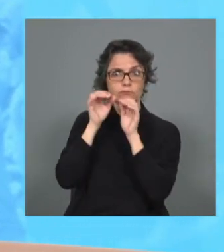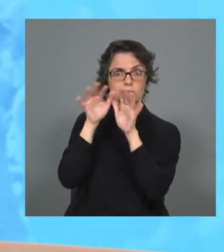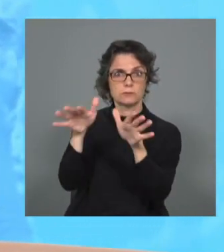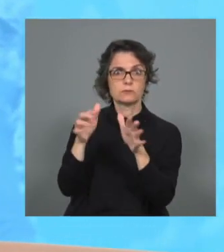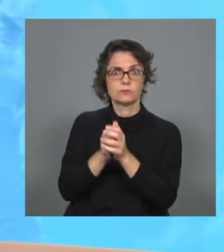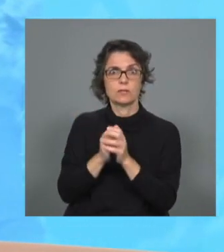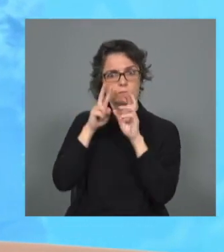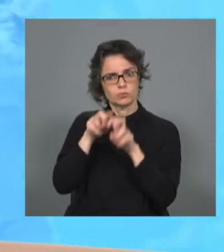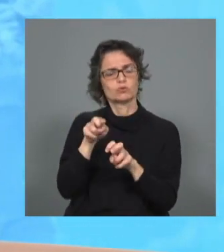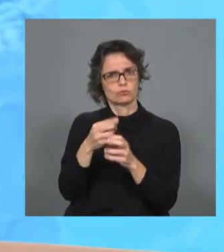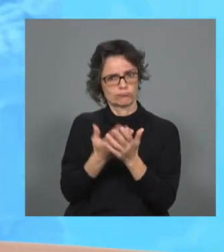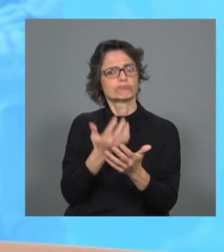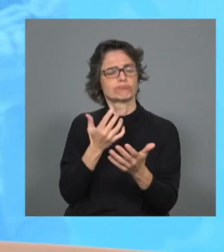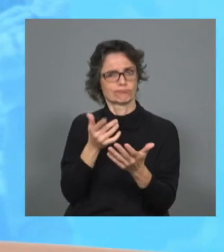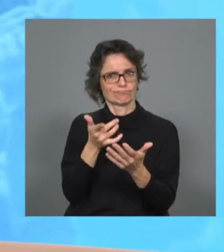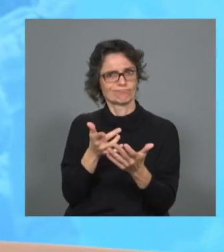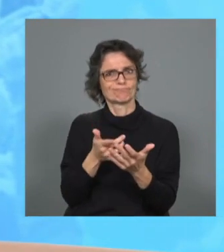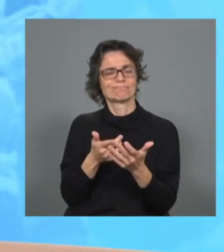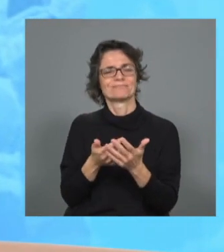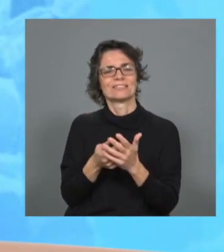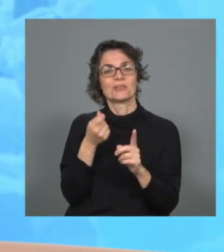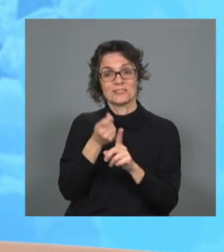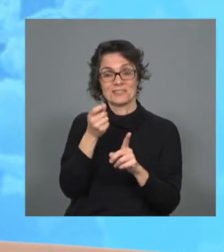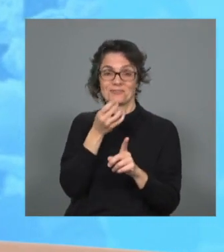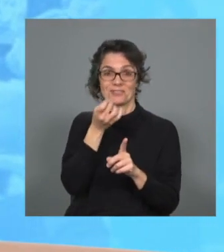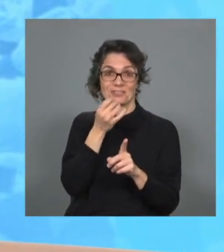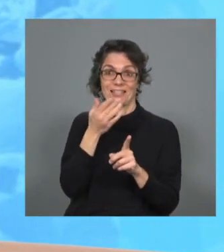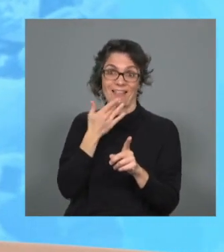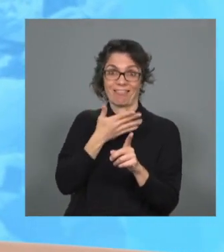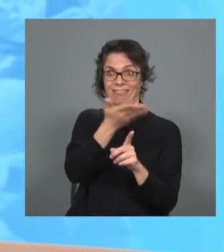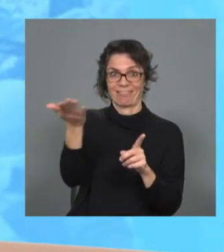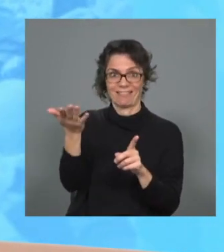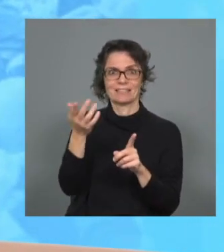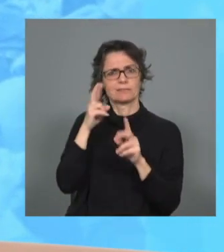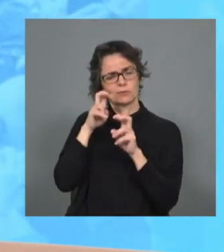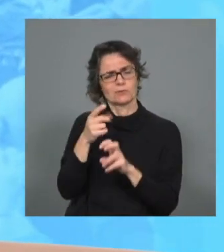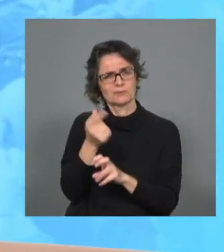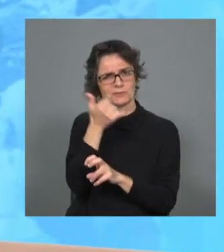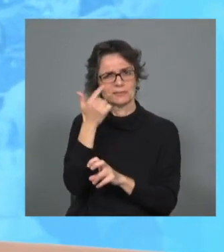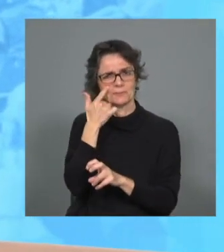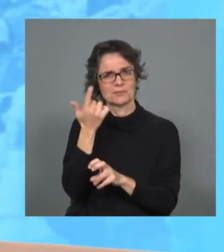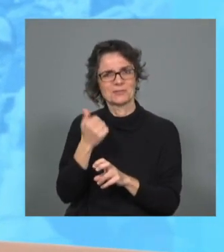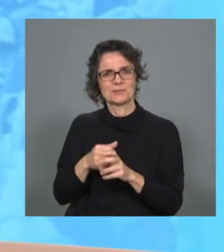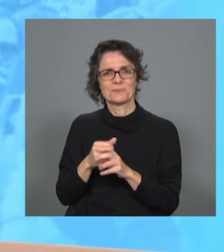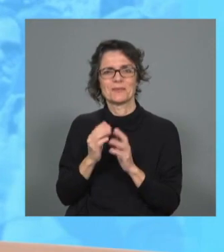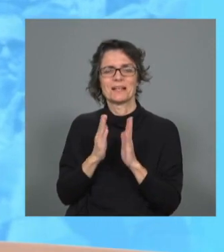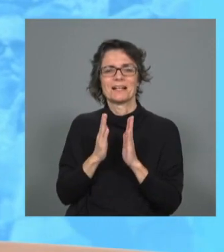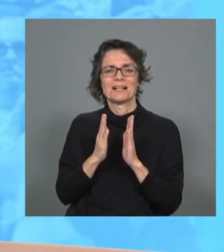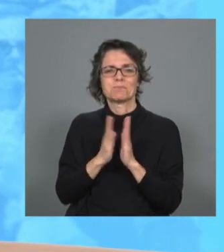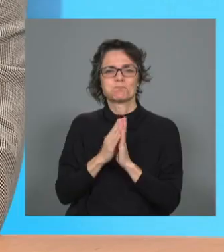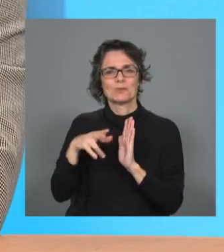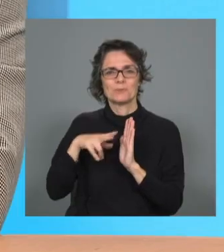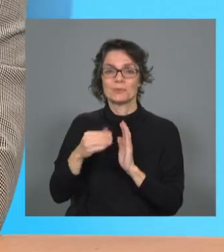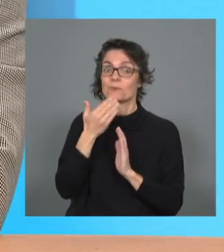Fica então este desafio a conhecer de forma mais aprofundada então a religião em Portugal, esta análise sociológica. Muito